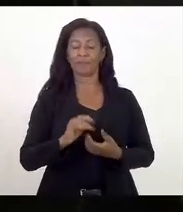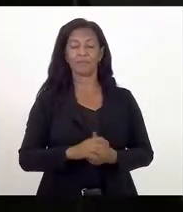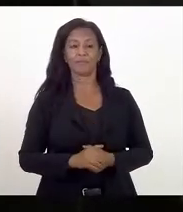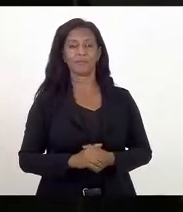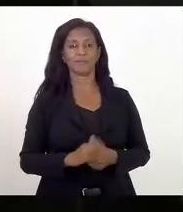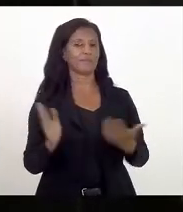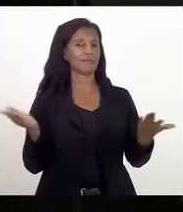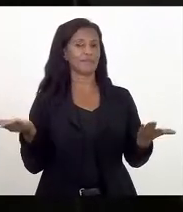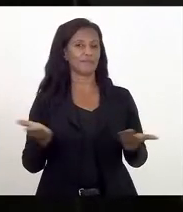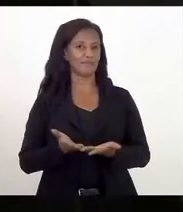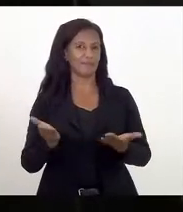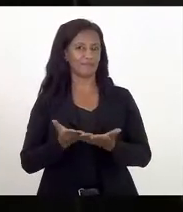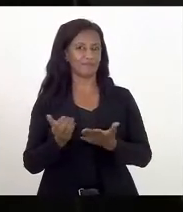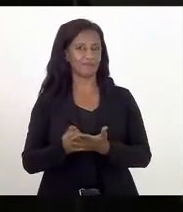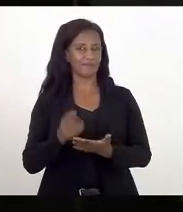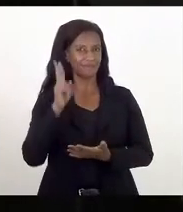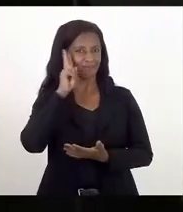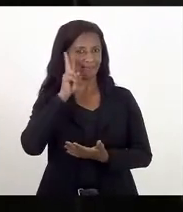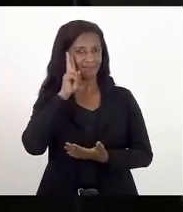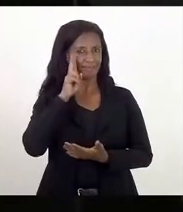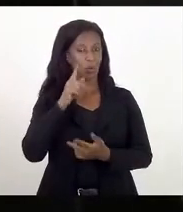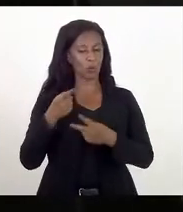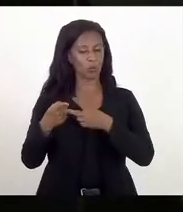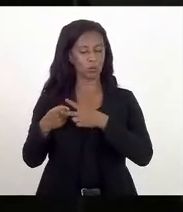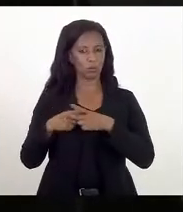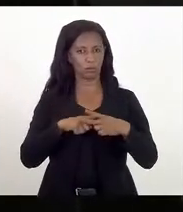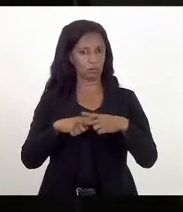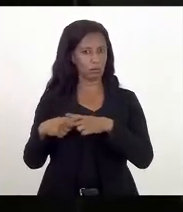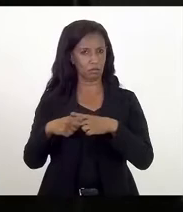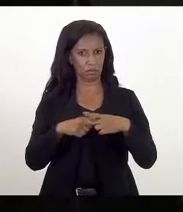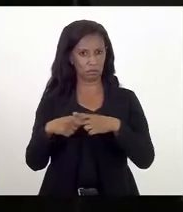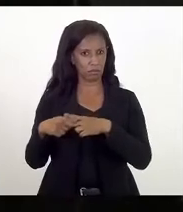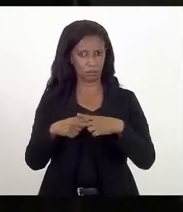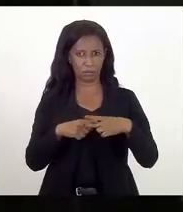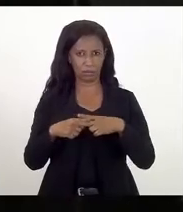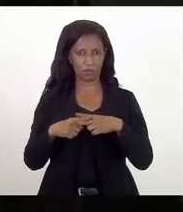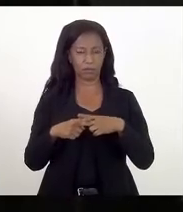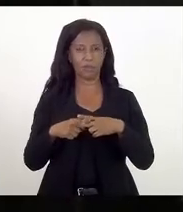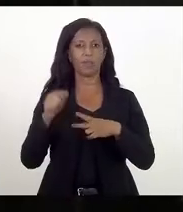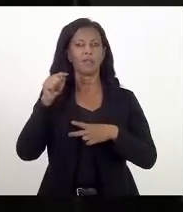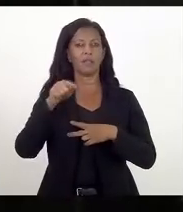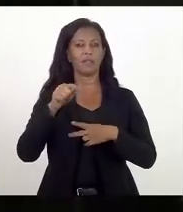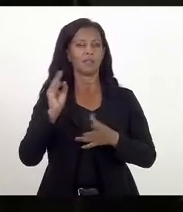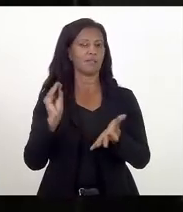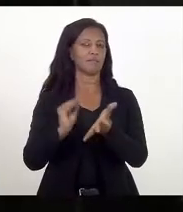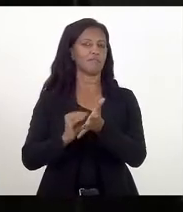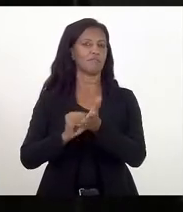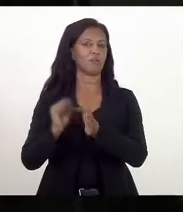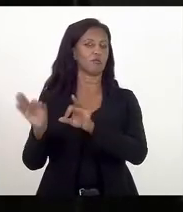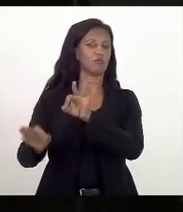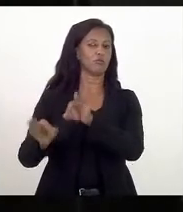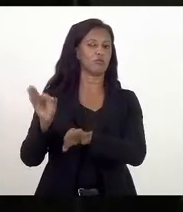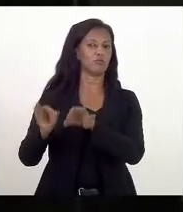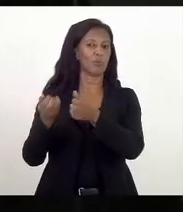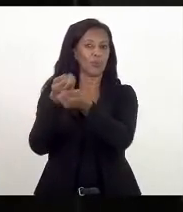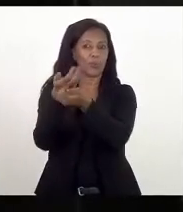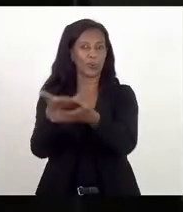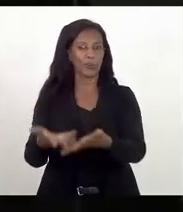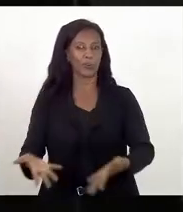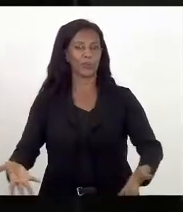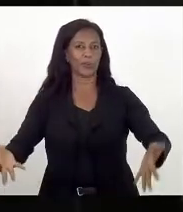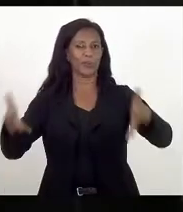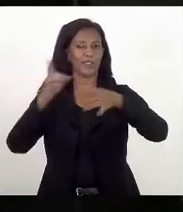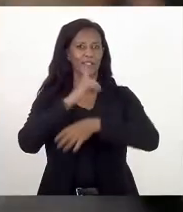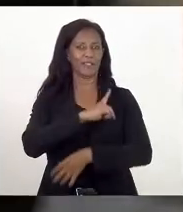hoje, historicamente, nós corrigimos, reparamos essa injustiça e celebramos a